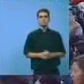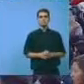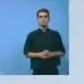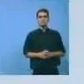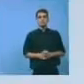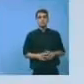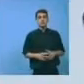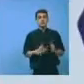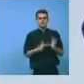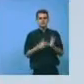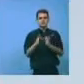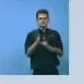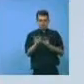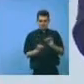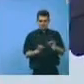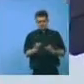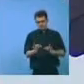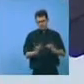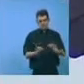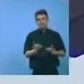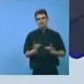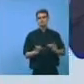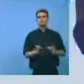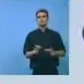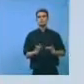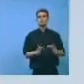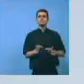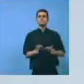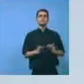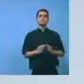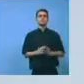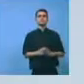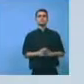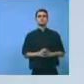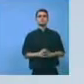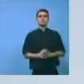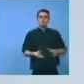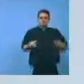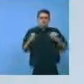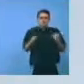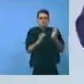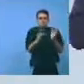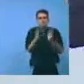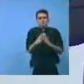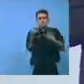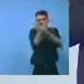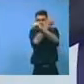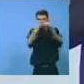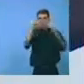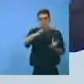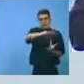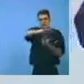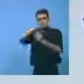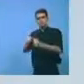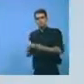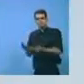como é que esse homem, que ia assumir a missão de ser salvador do mundo, e que